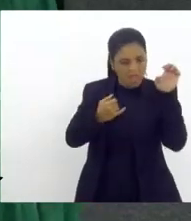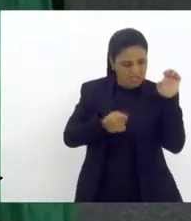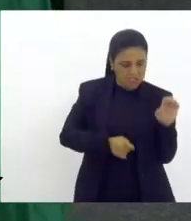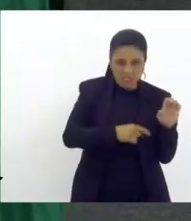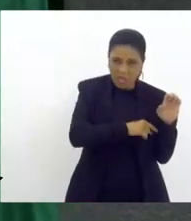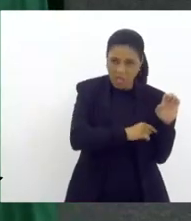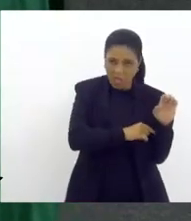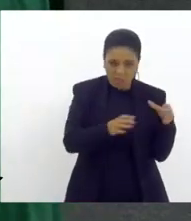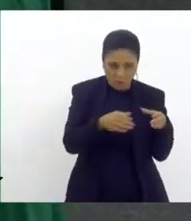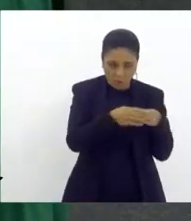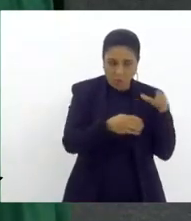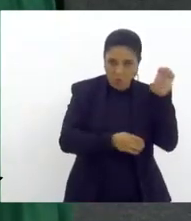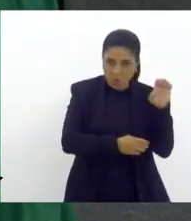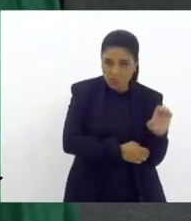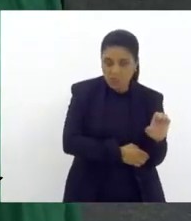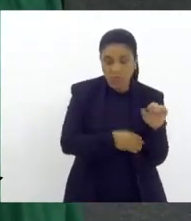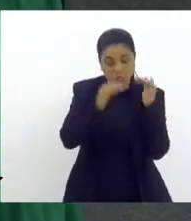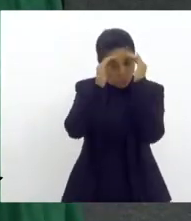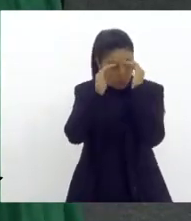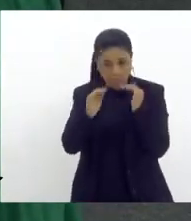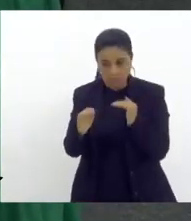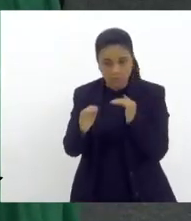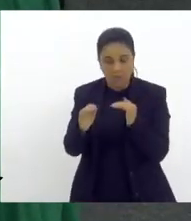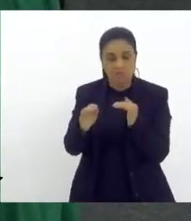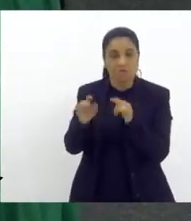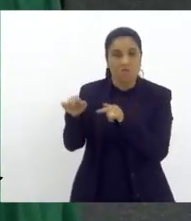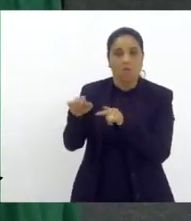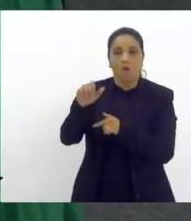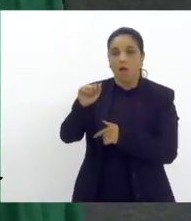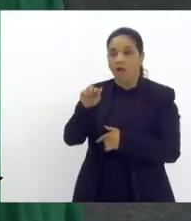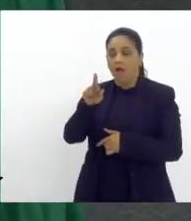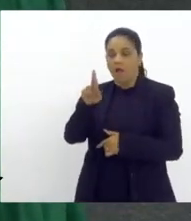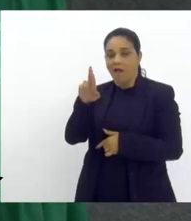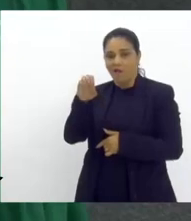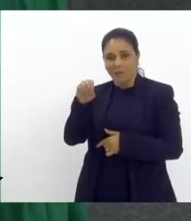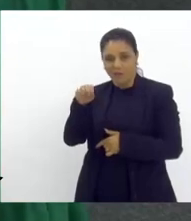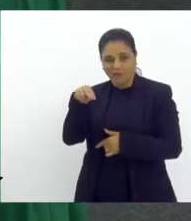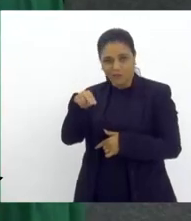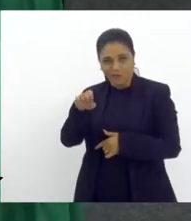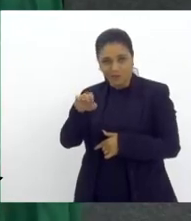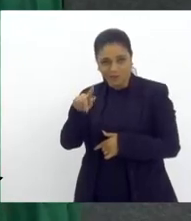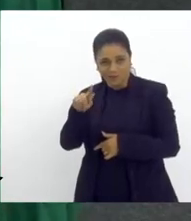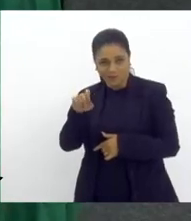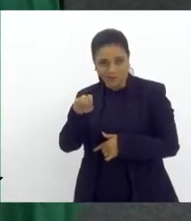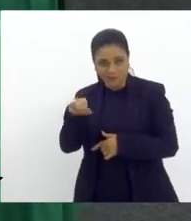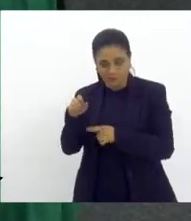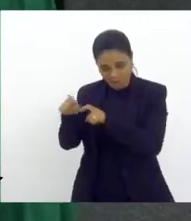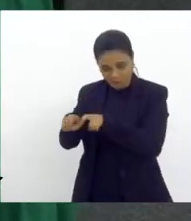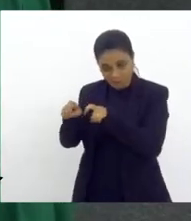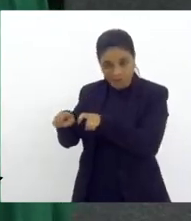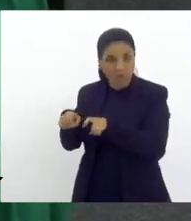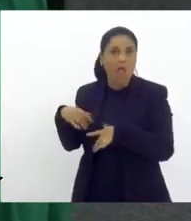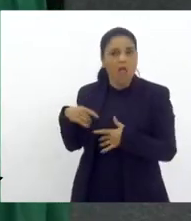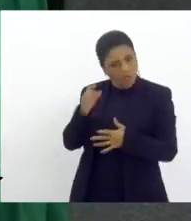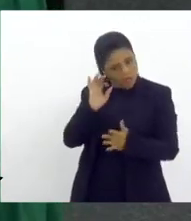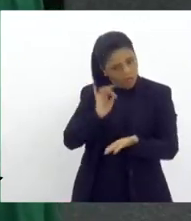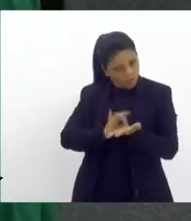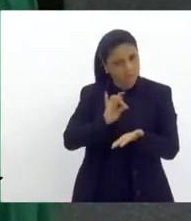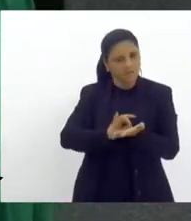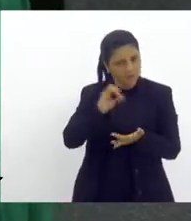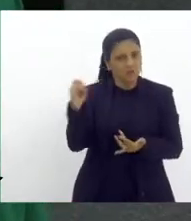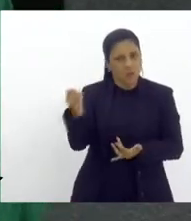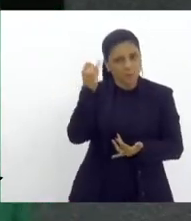não respeita por exemplo o pessoal do agronegócio evidentemente que O agronegócio é importante para a economia nacional é